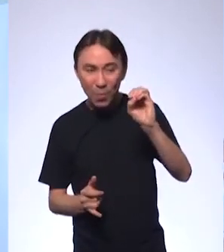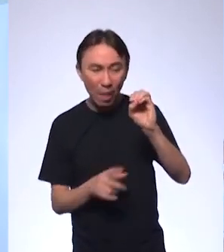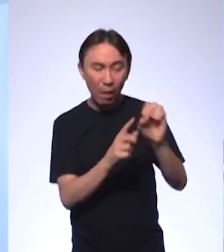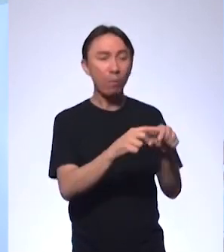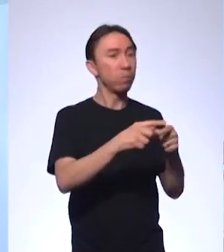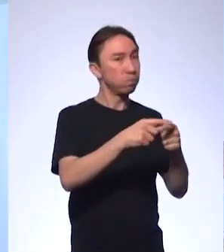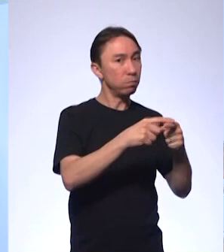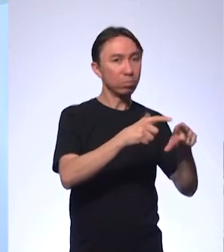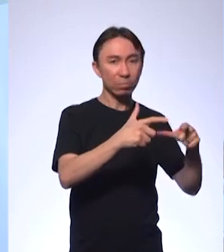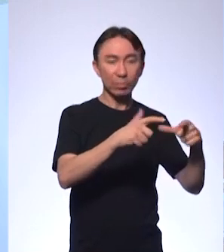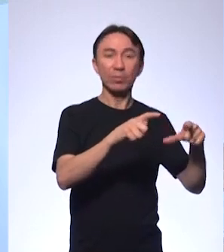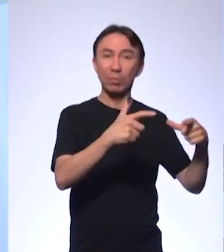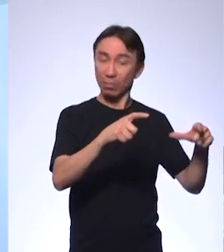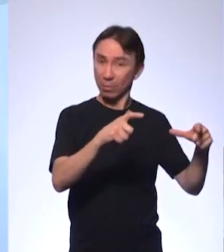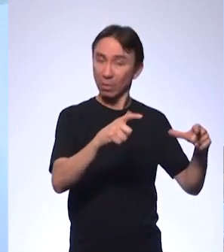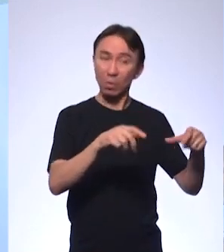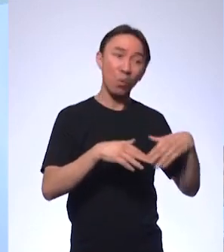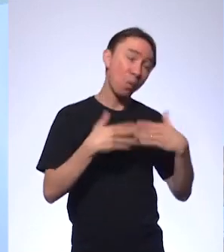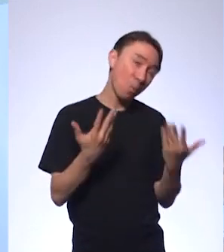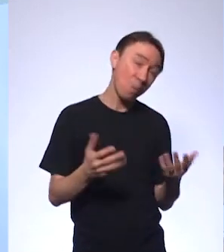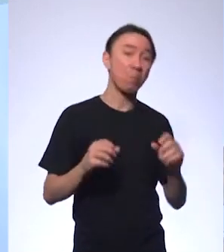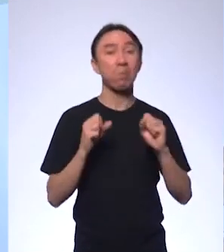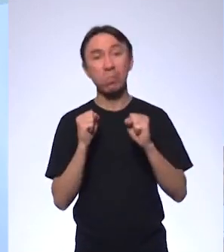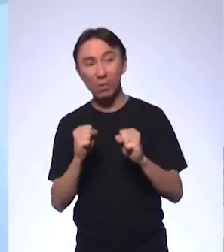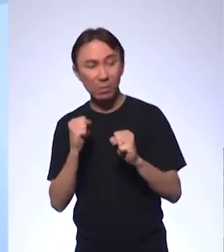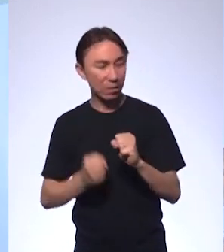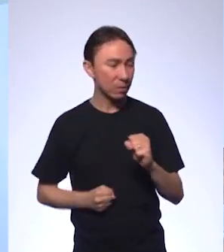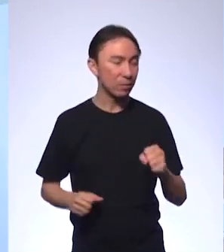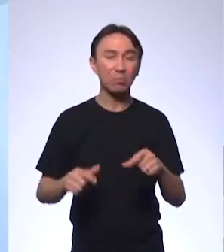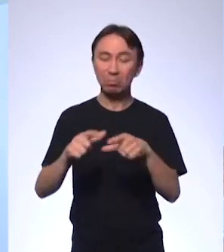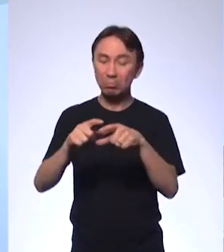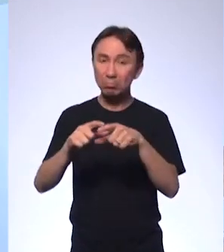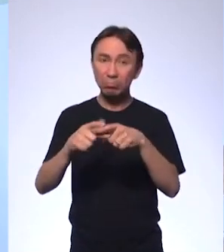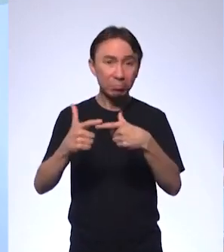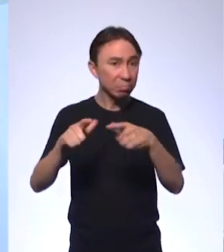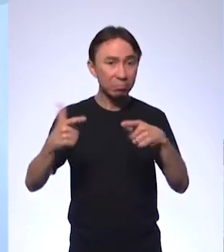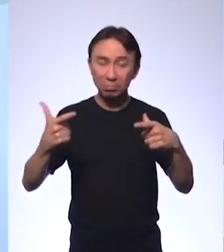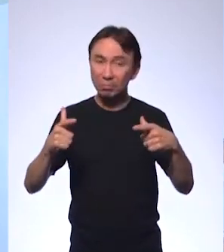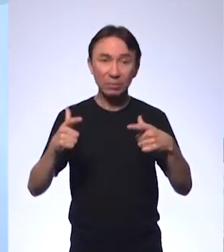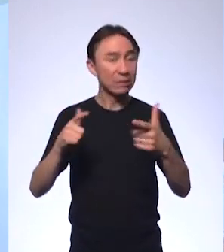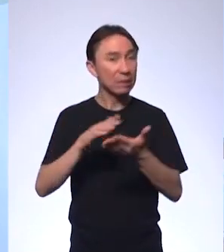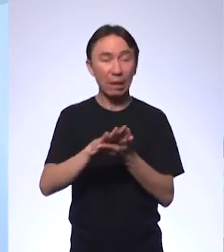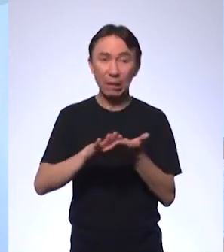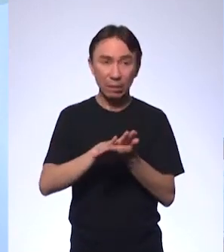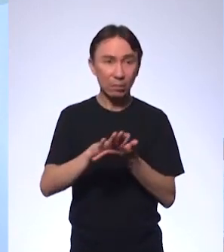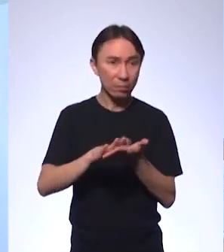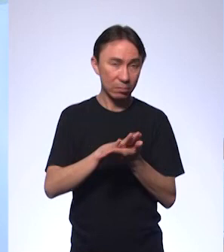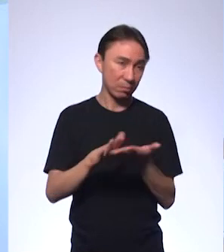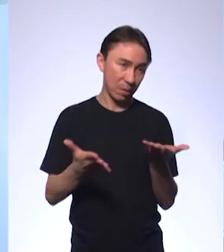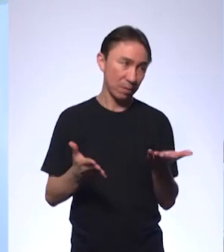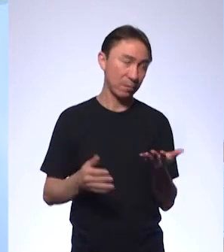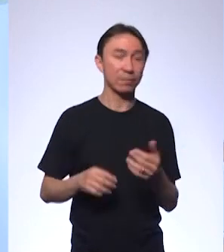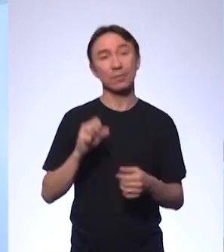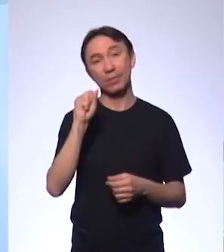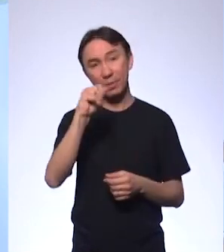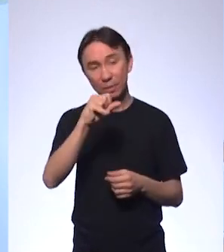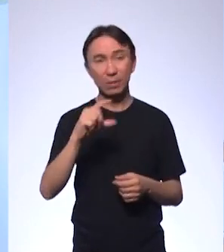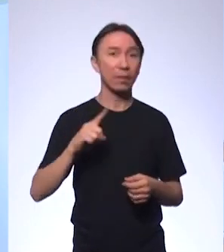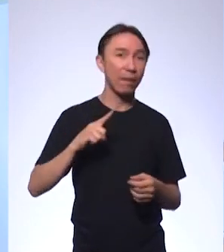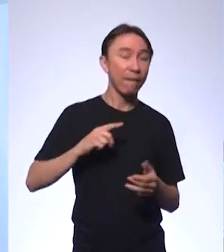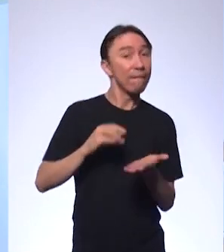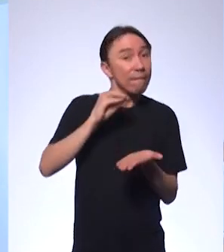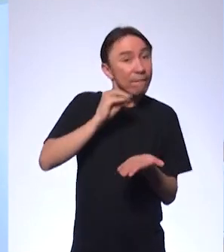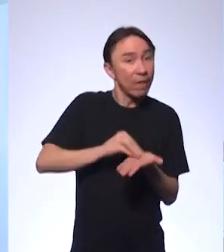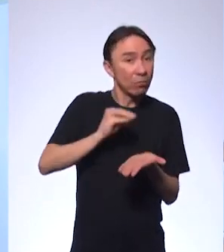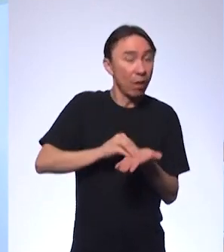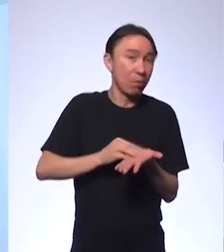biológica não prospere muito bem, né? Se existir ali déficit nesses fatores que são importantes naquela